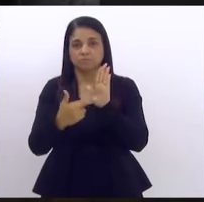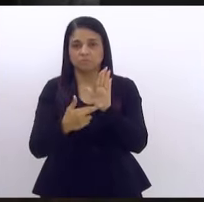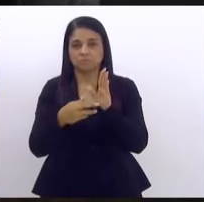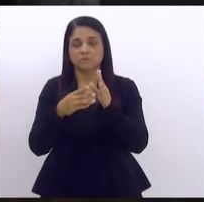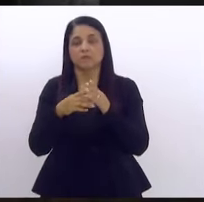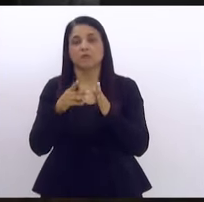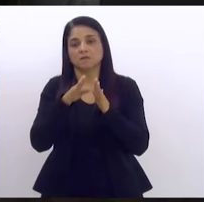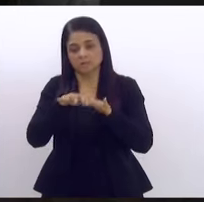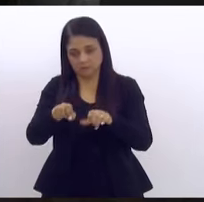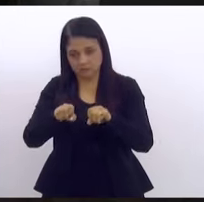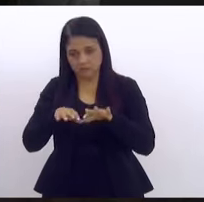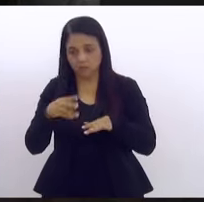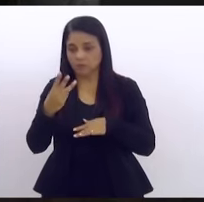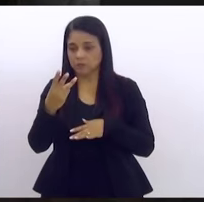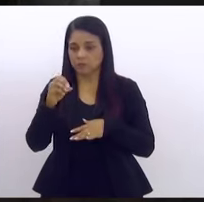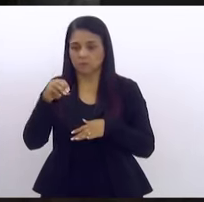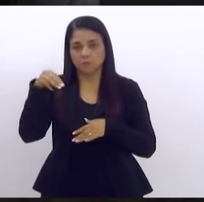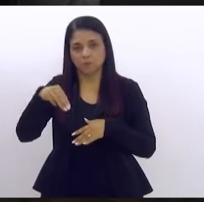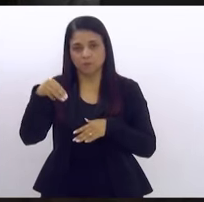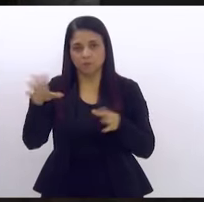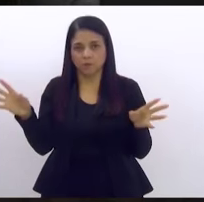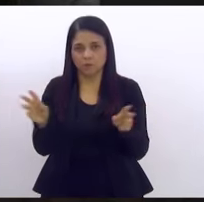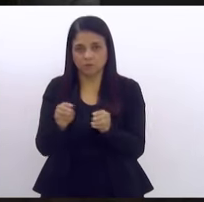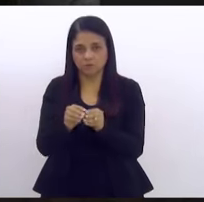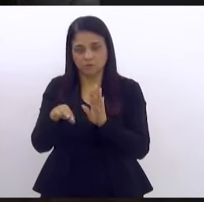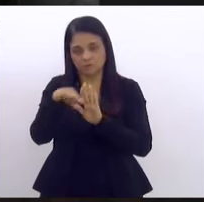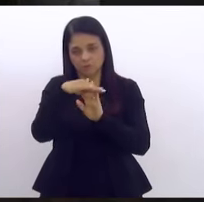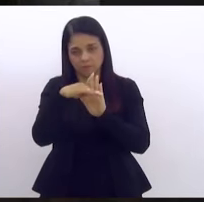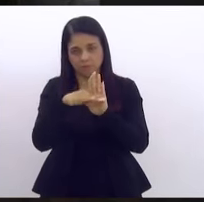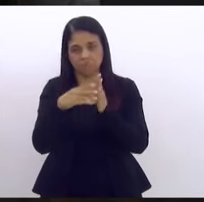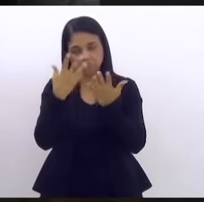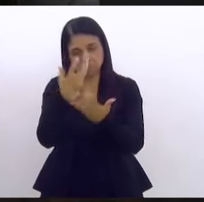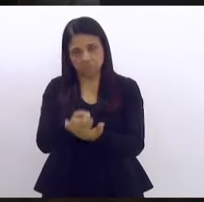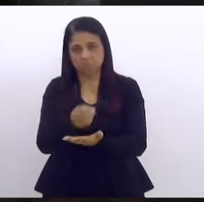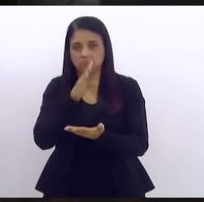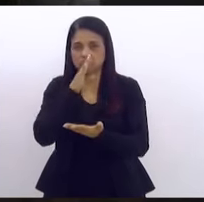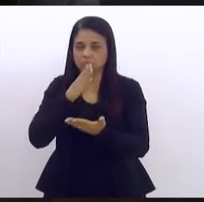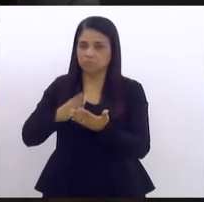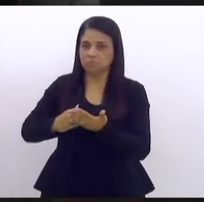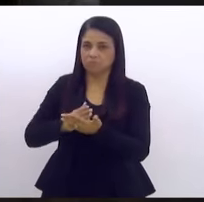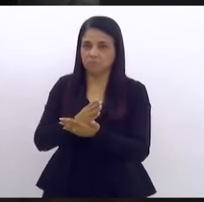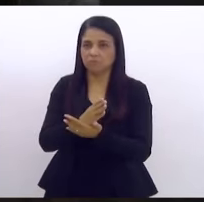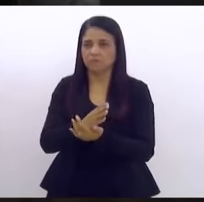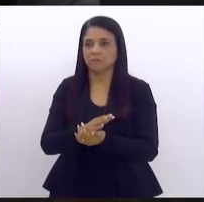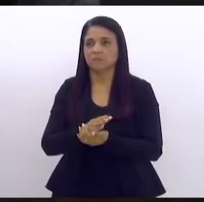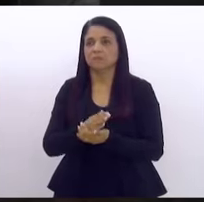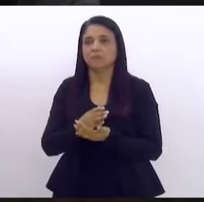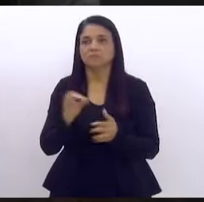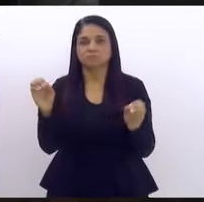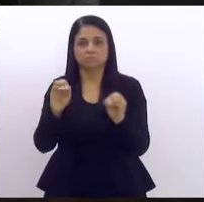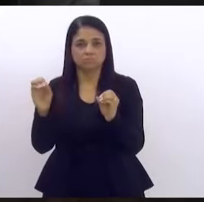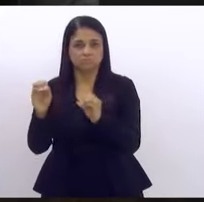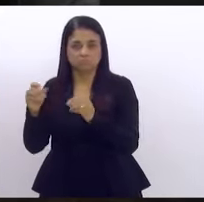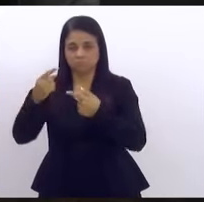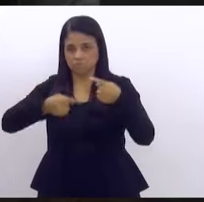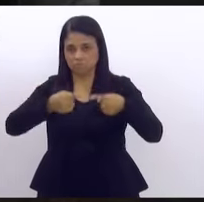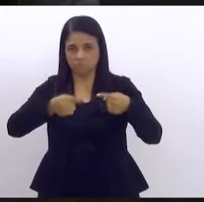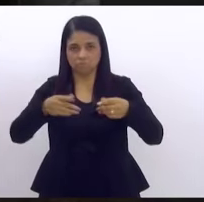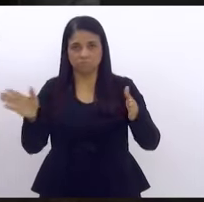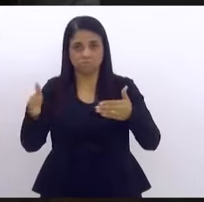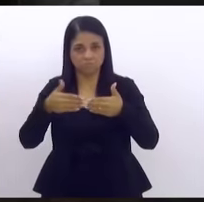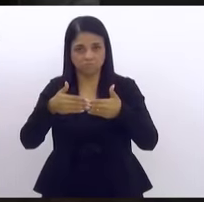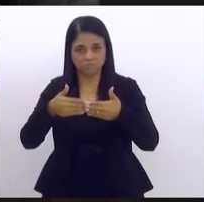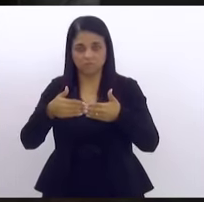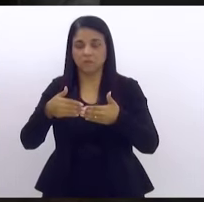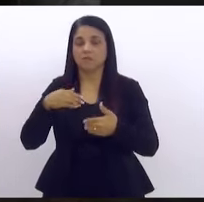da presente sessão por 30 minutos para a conclusão da pauta. Os senhores que a própria permaneçam como estão, aprovado. Não havendo mais quem queira discutir. André quer